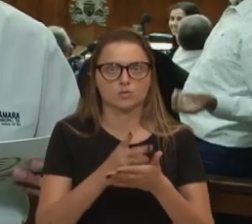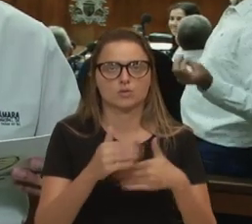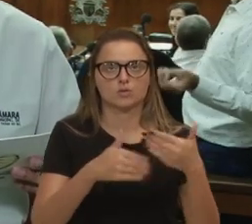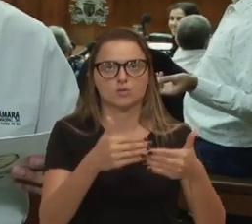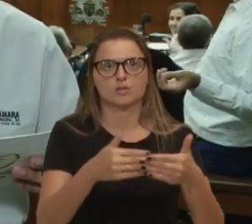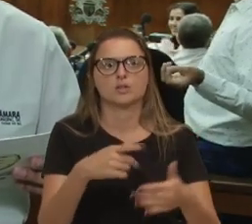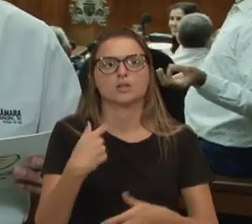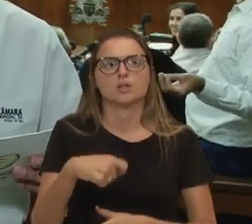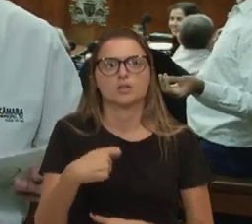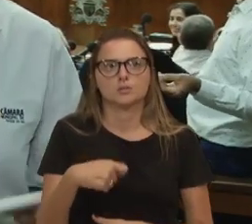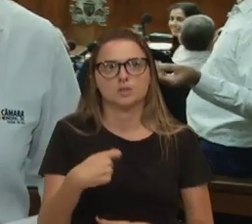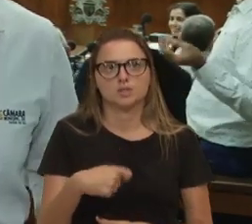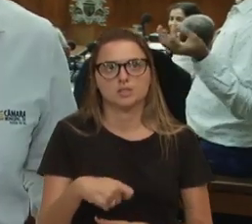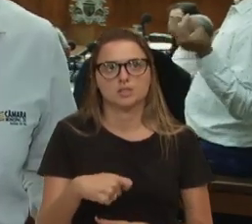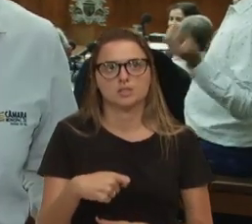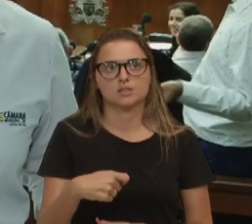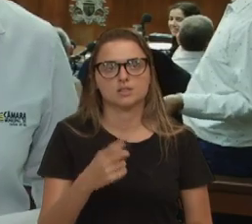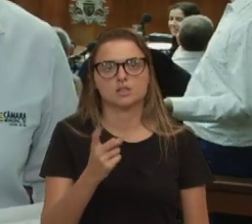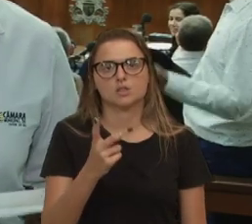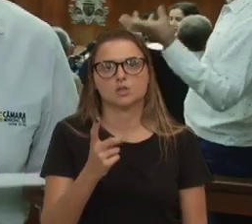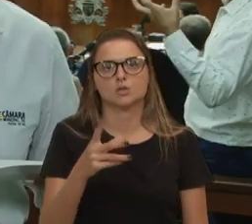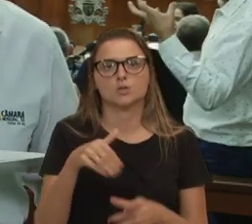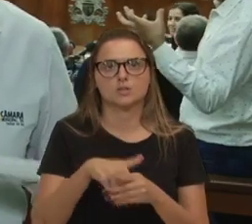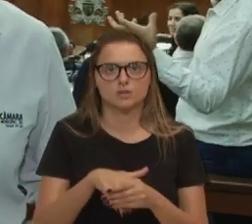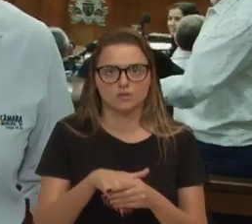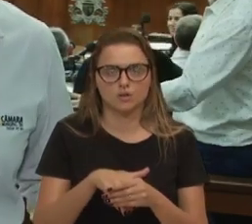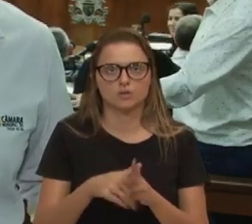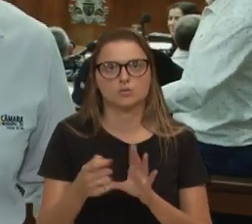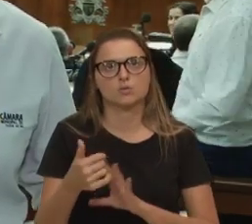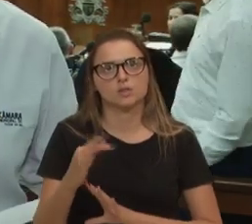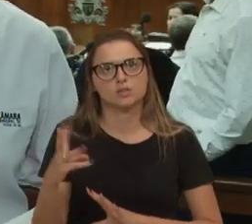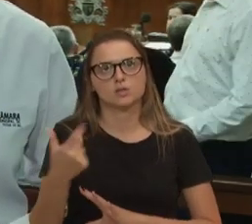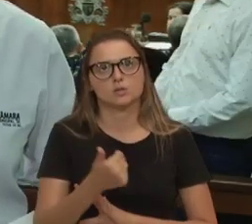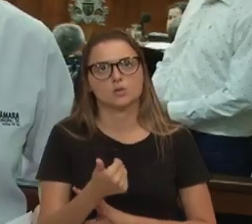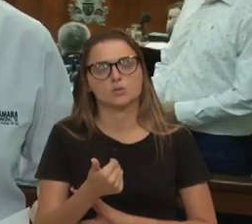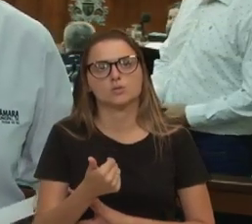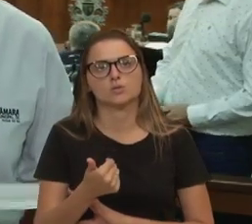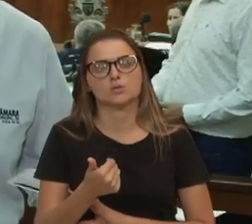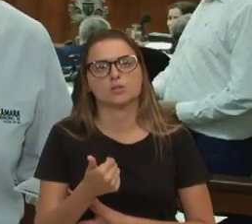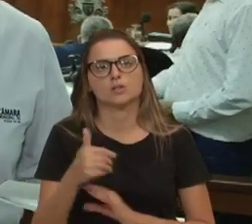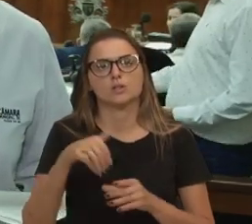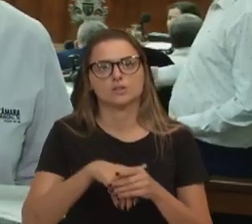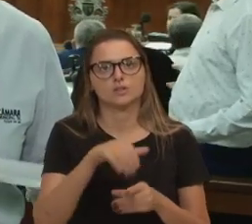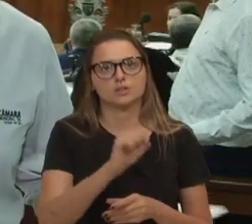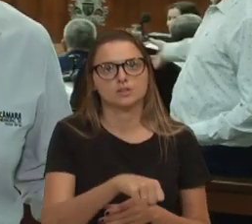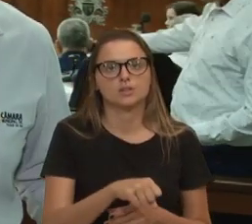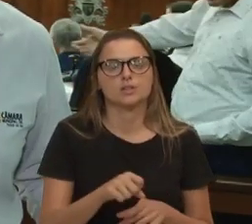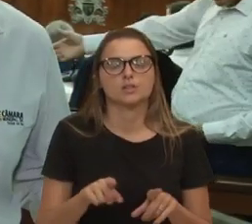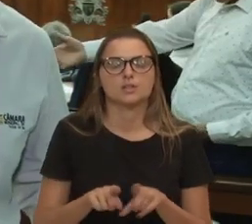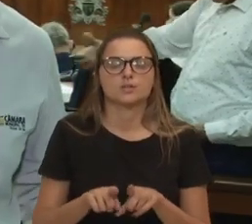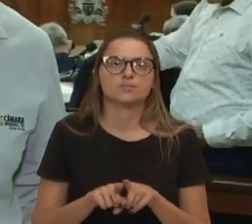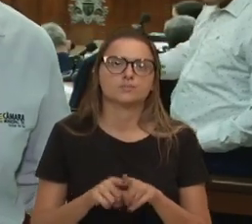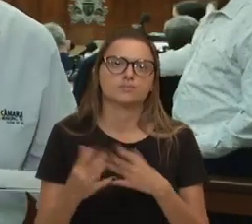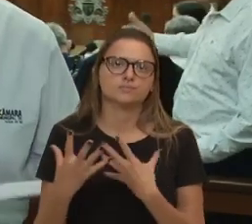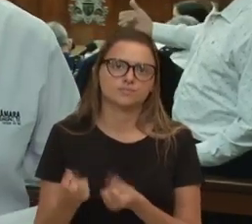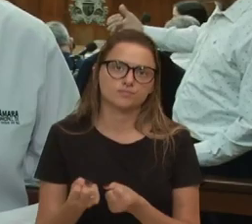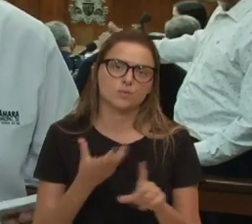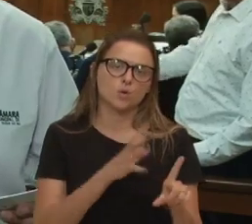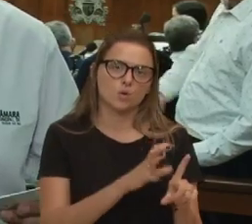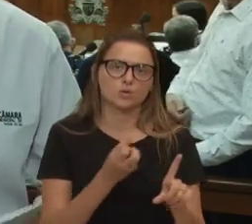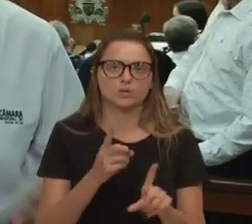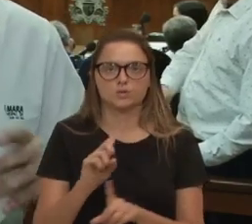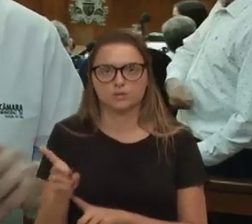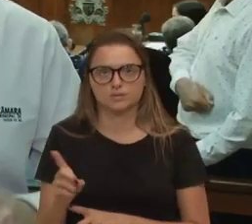tramitando necessários 12 votos, ou seja, a maioria simples dos vereadores. Para a admissibilidade, contrário ou